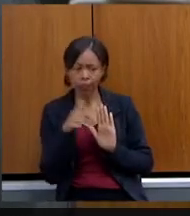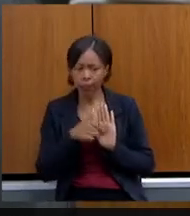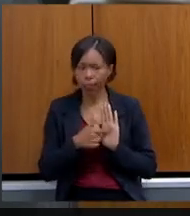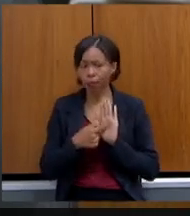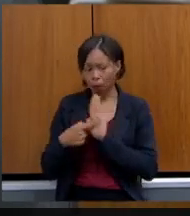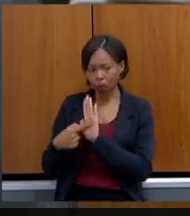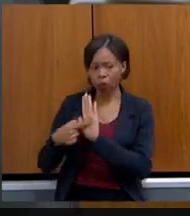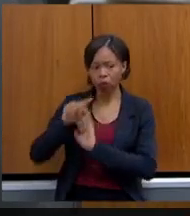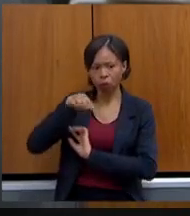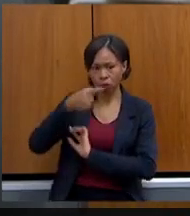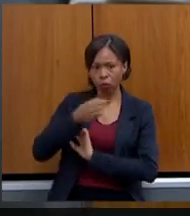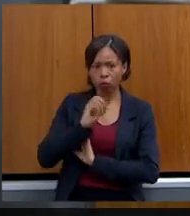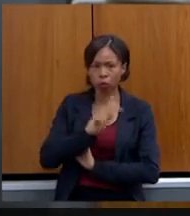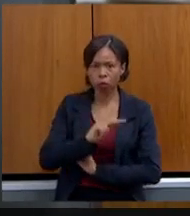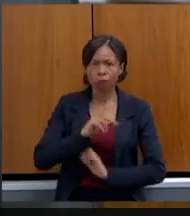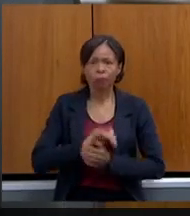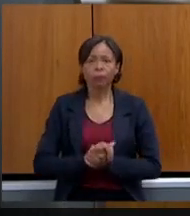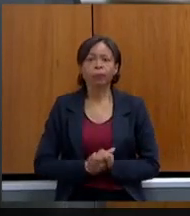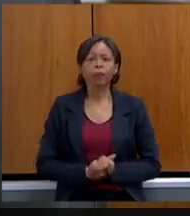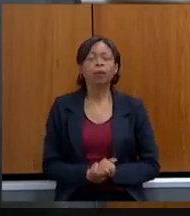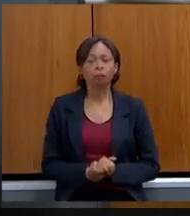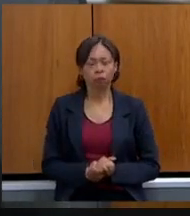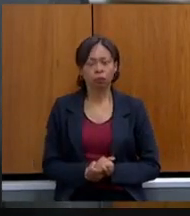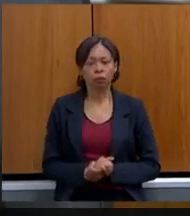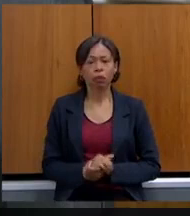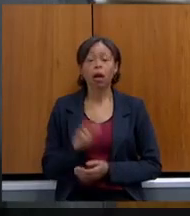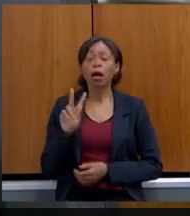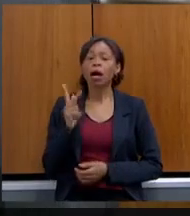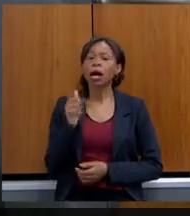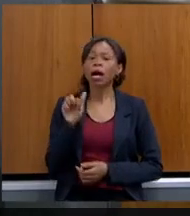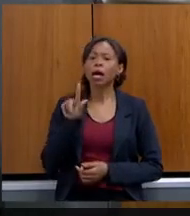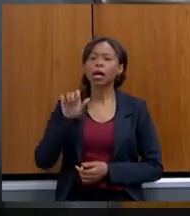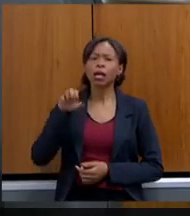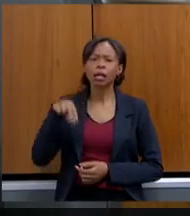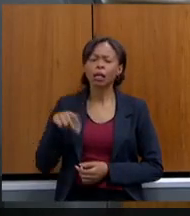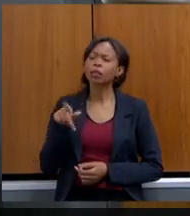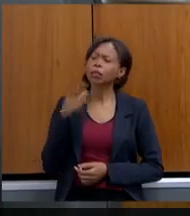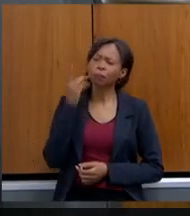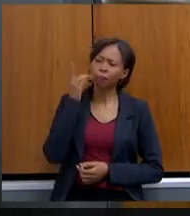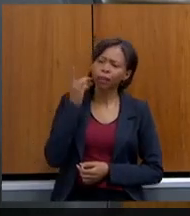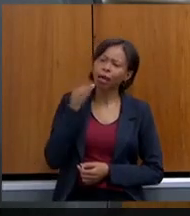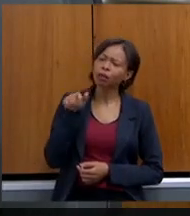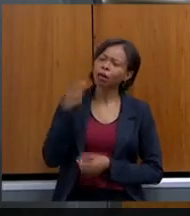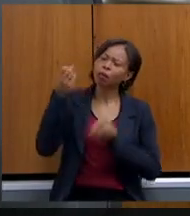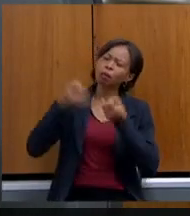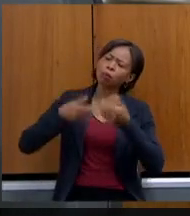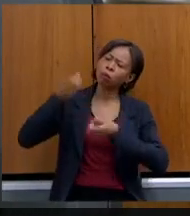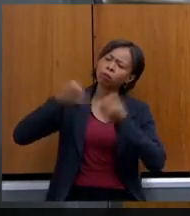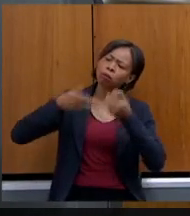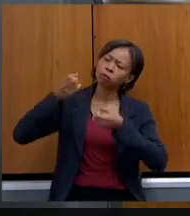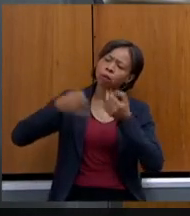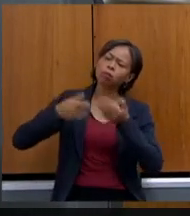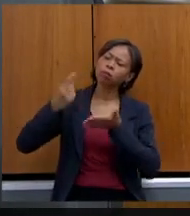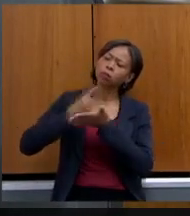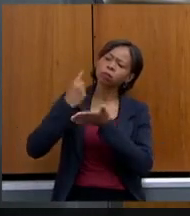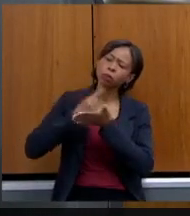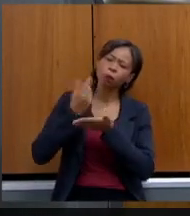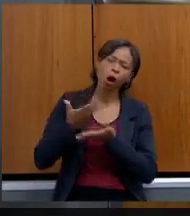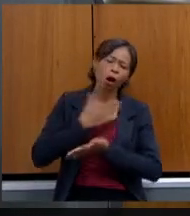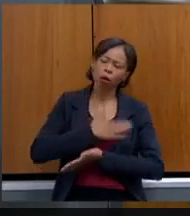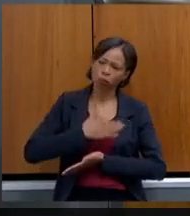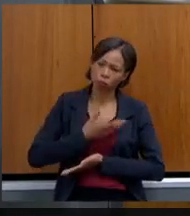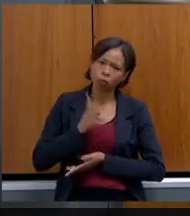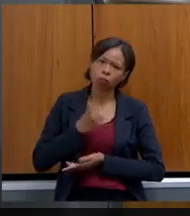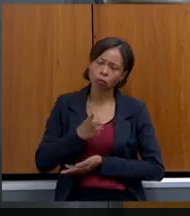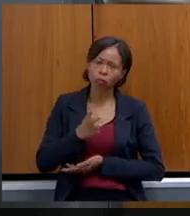Deputado e os demais deputados Deputado Arden uma sempre uma alegria ouvir o senhor já me